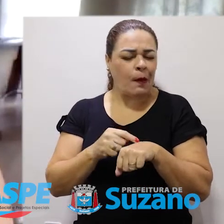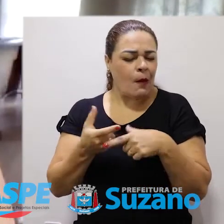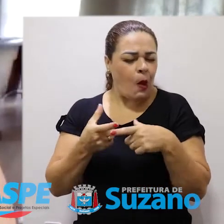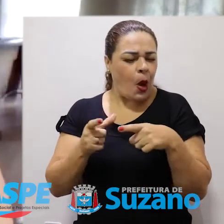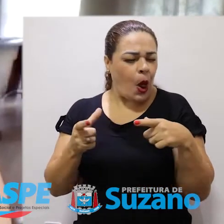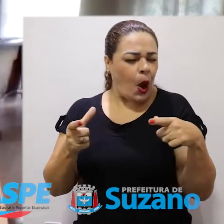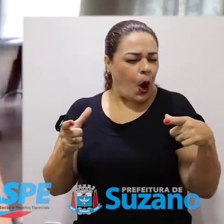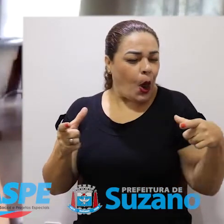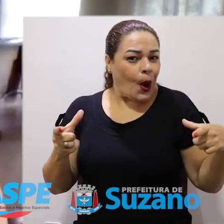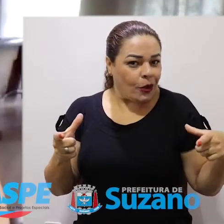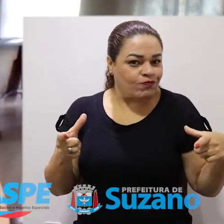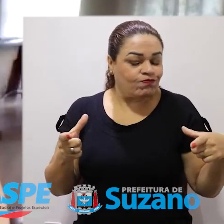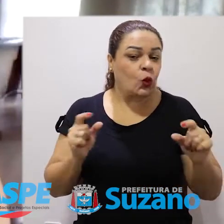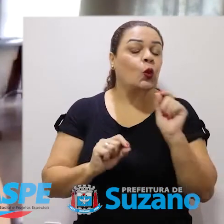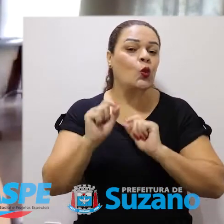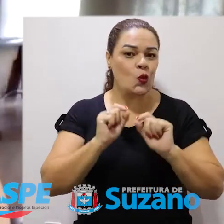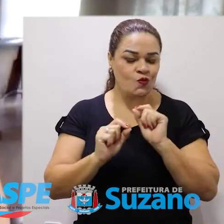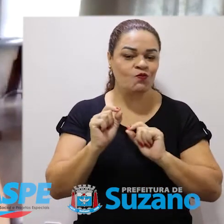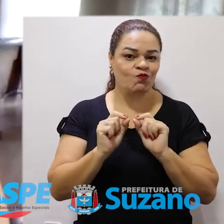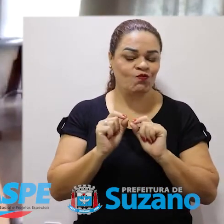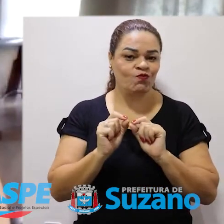a gente teve o quê? A gente teve